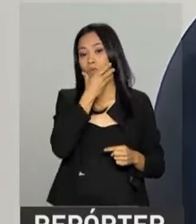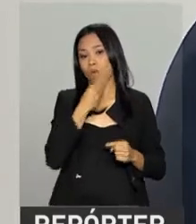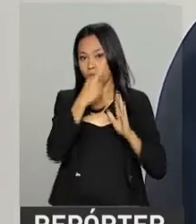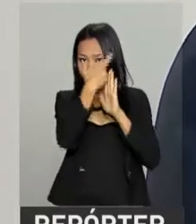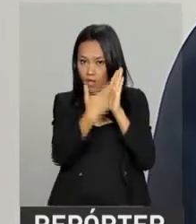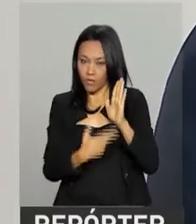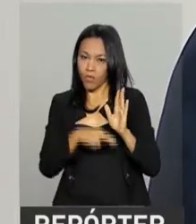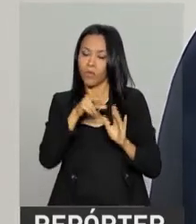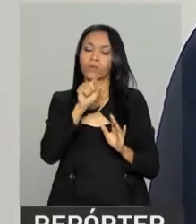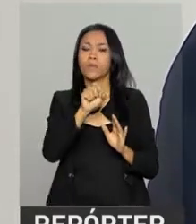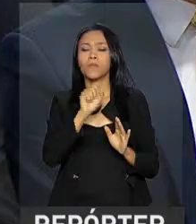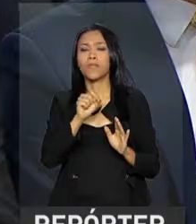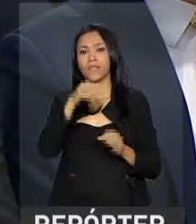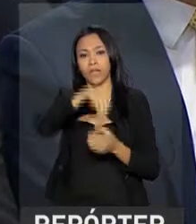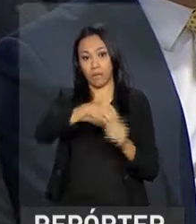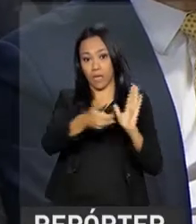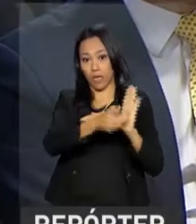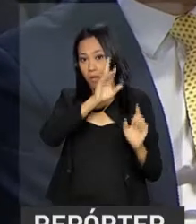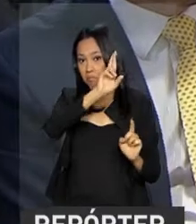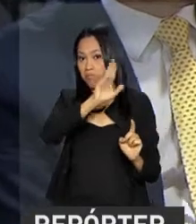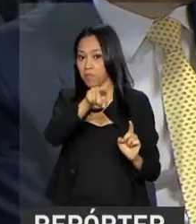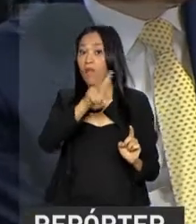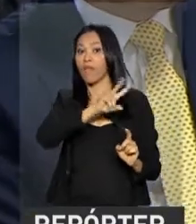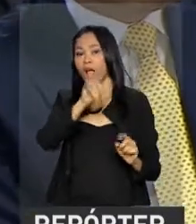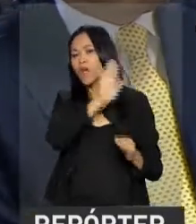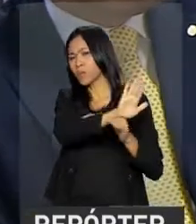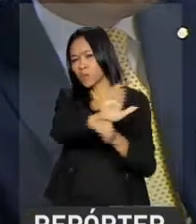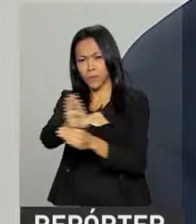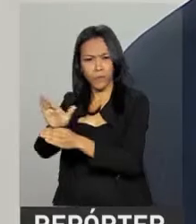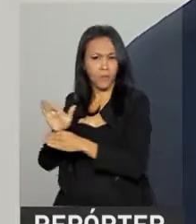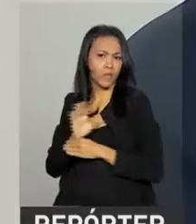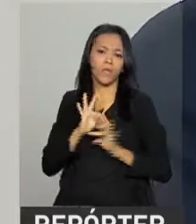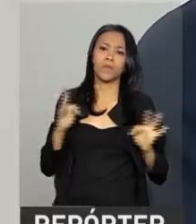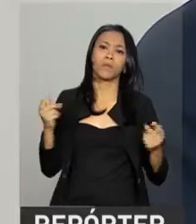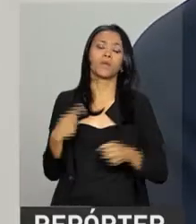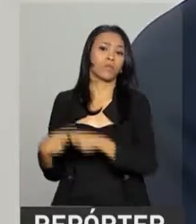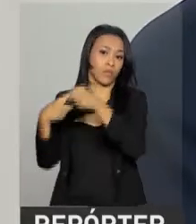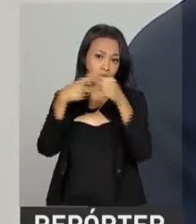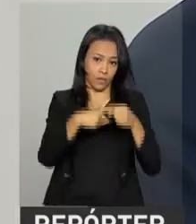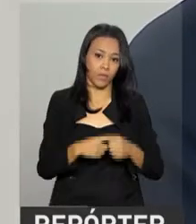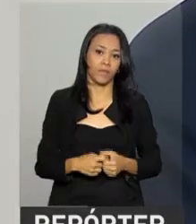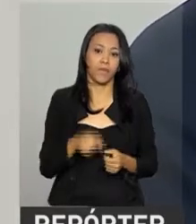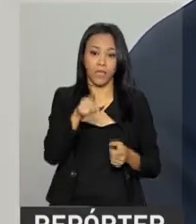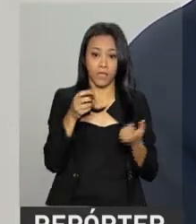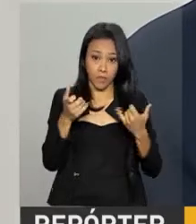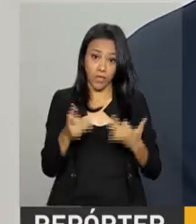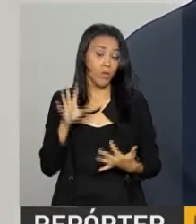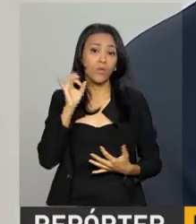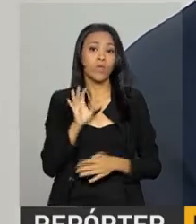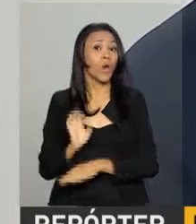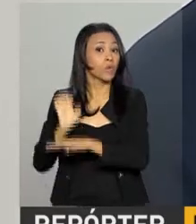defendeu que as mudanças vão beneficiar todos os municípios não só os estados e